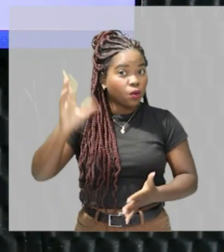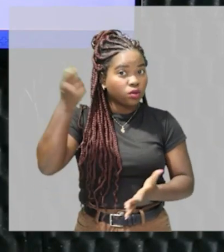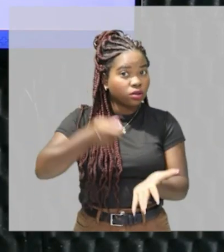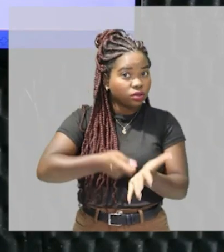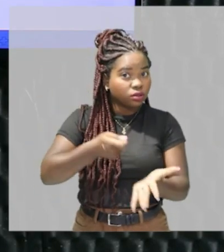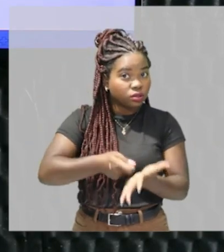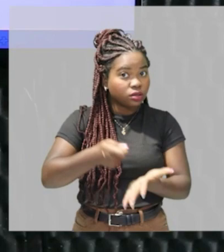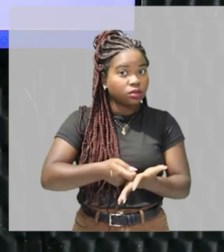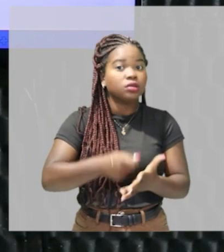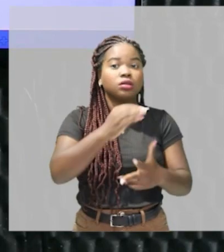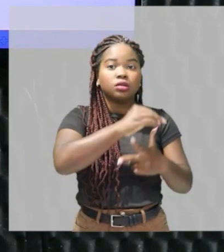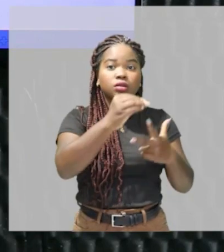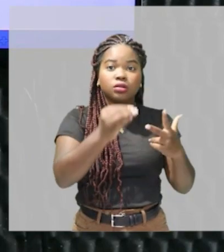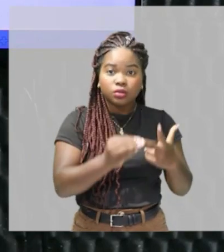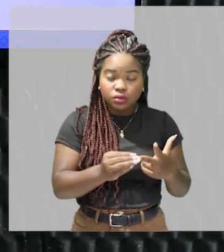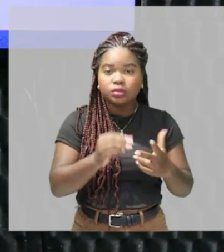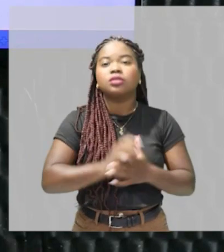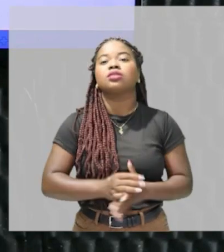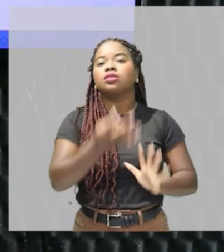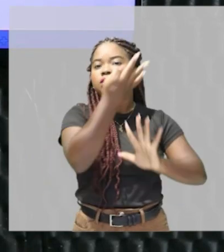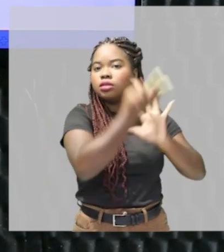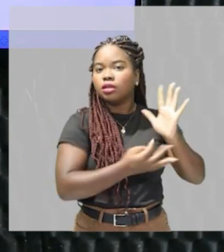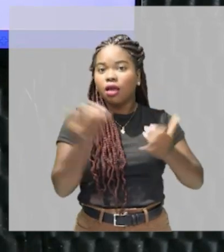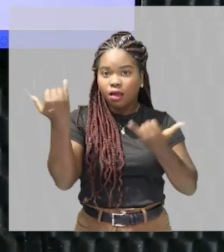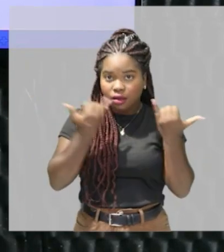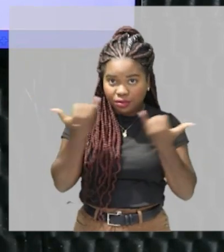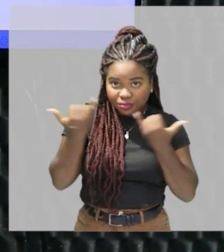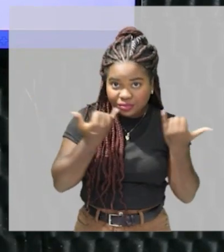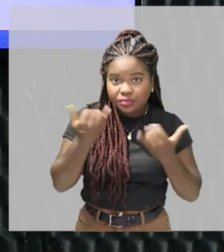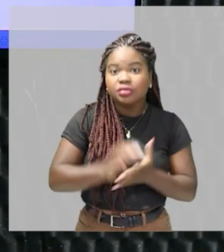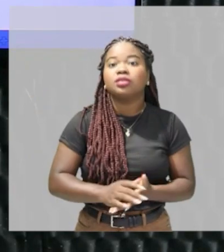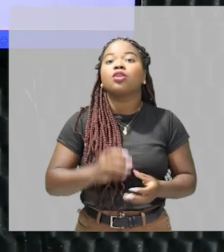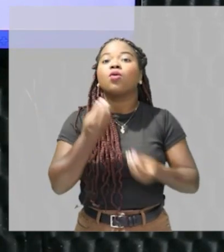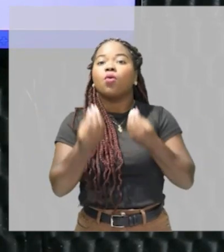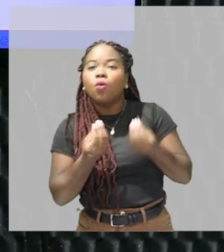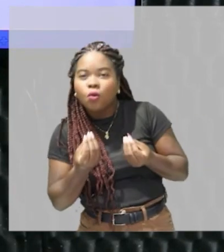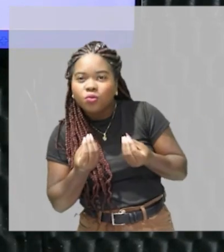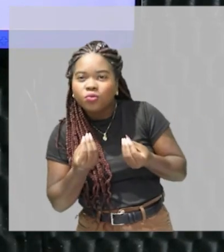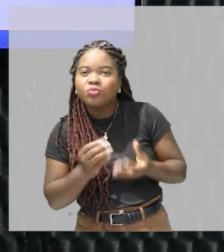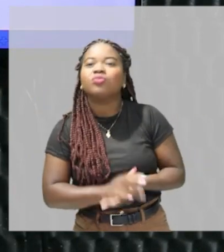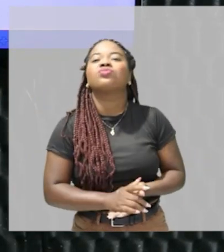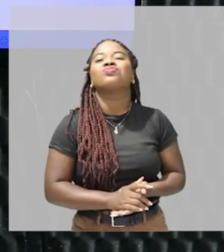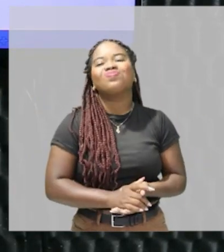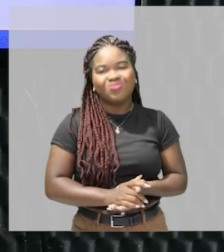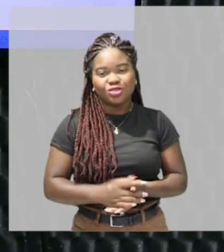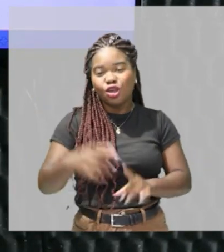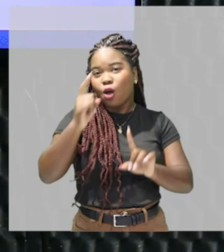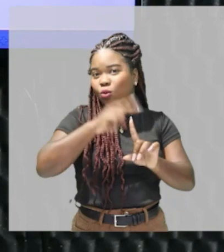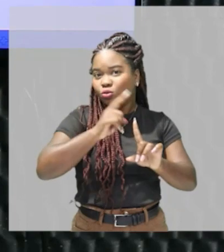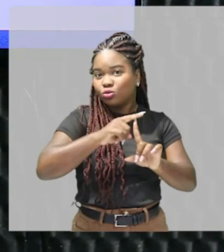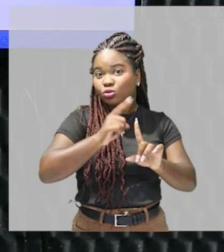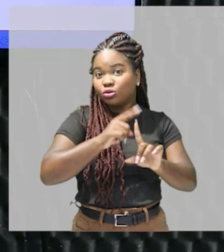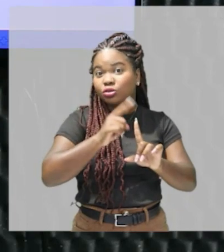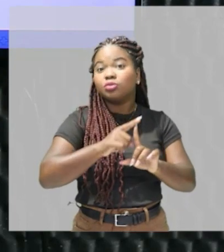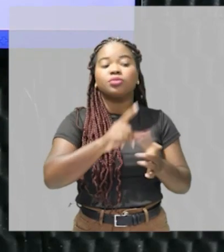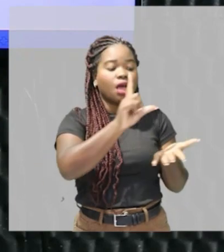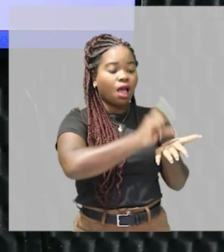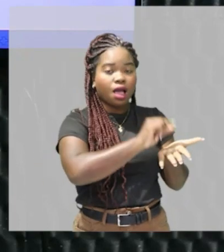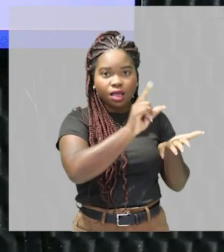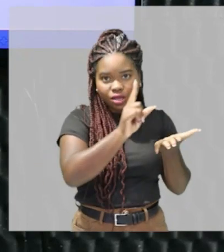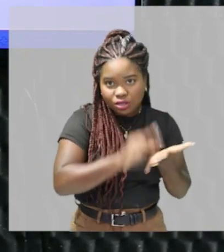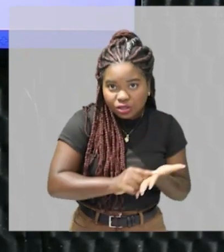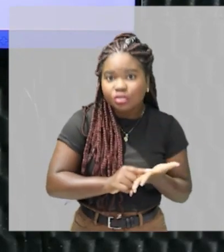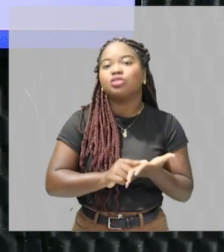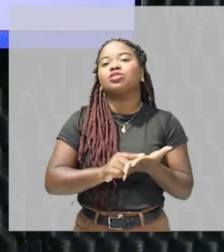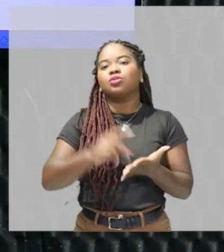Textos informativos como news articles, que são os artigos de notícia, são muito frequentes na prova de inglês do